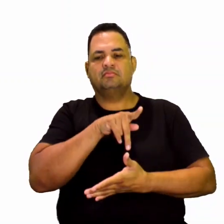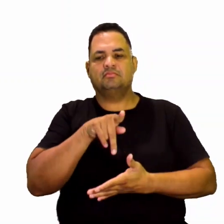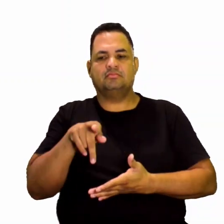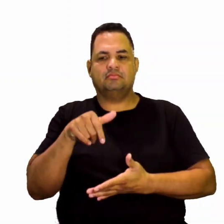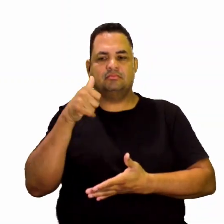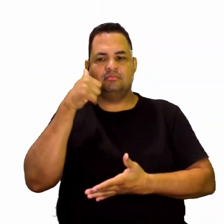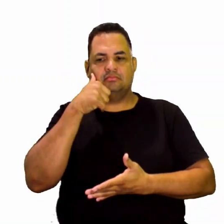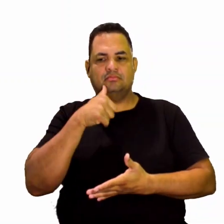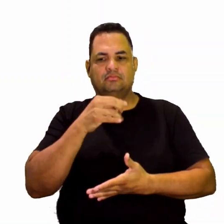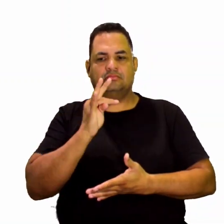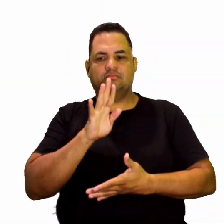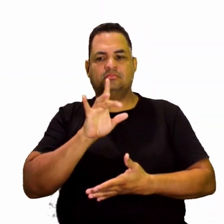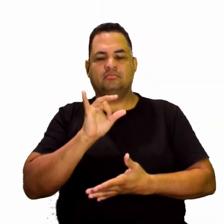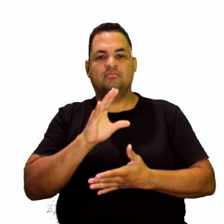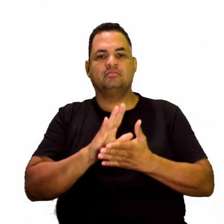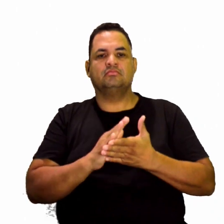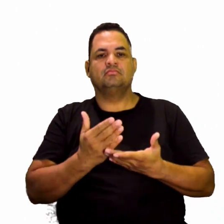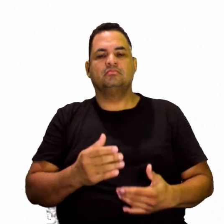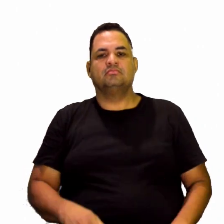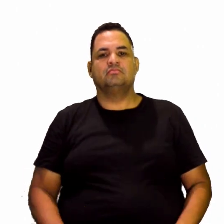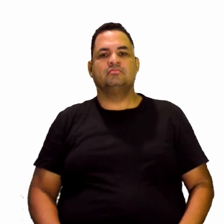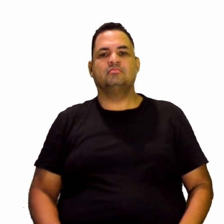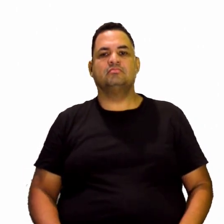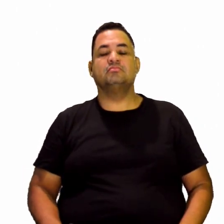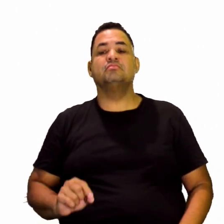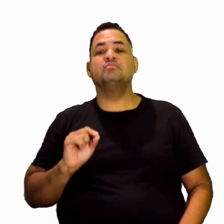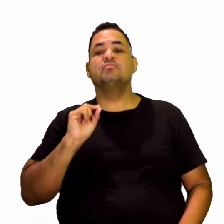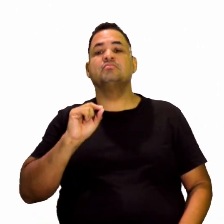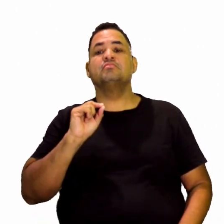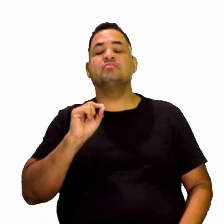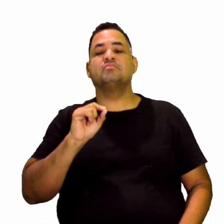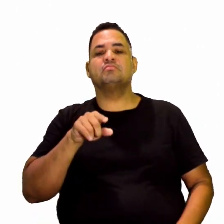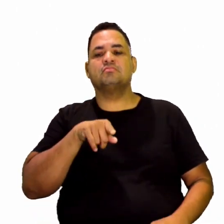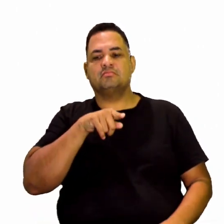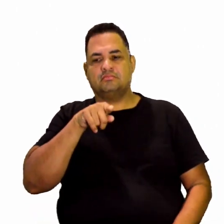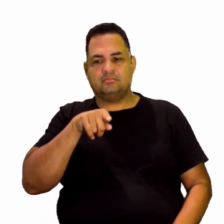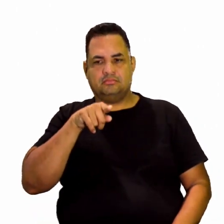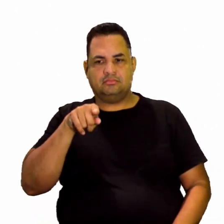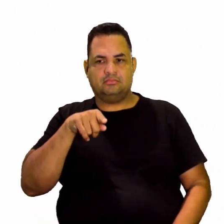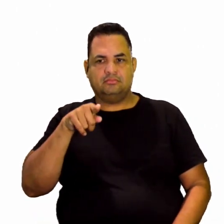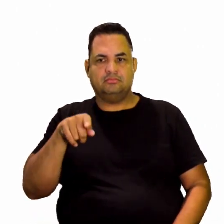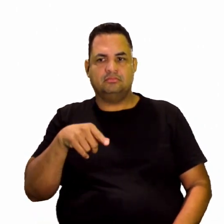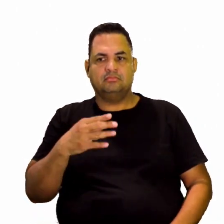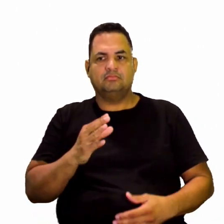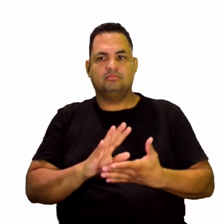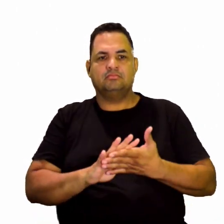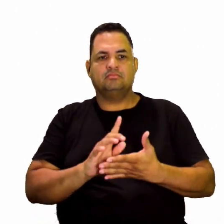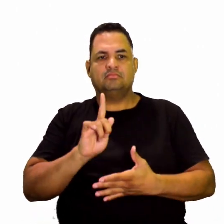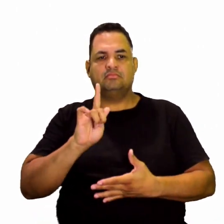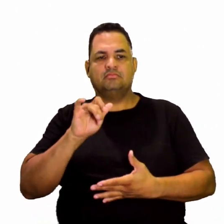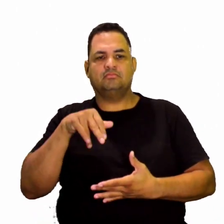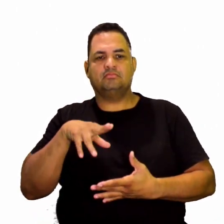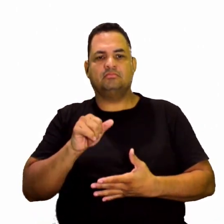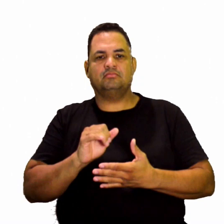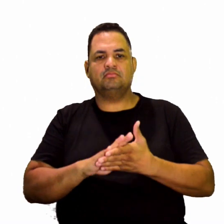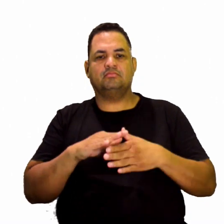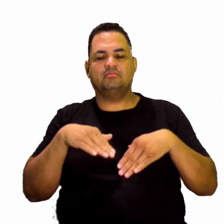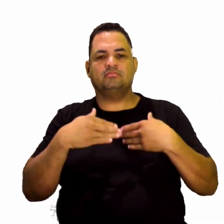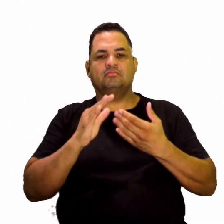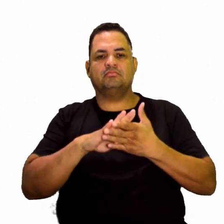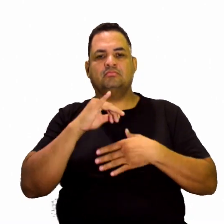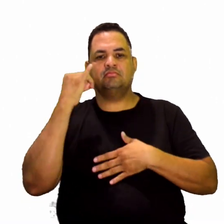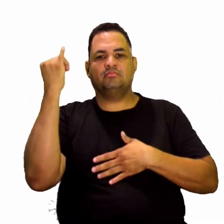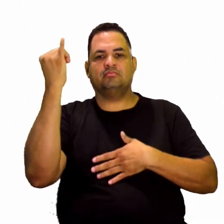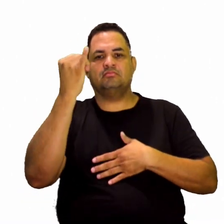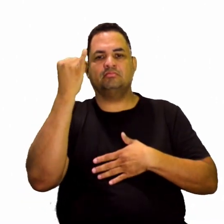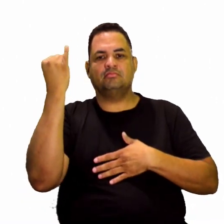Tabita. A primeira questão diz o seguinte, galera. Em que consiste o sequenciamento do genoma e